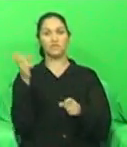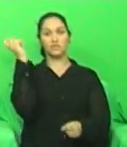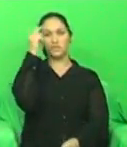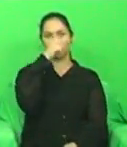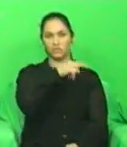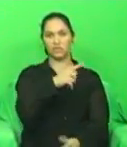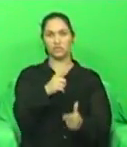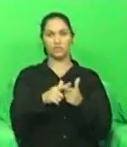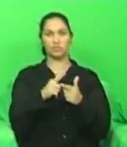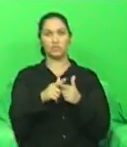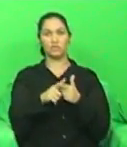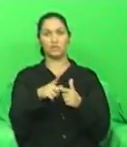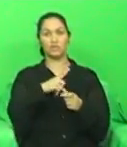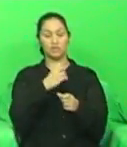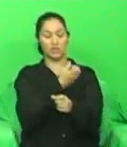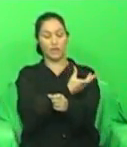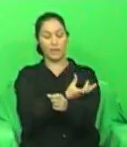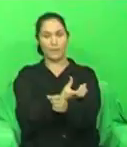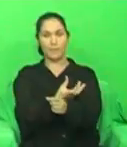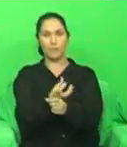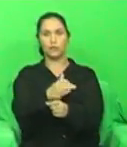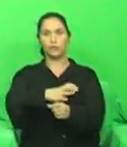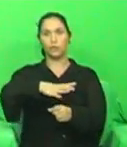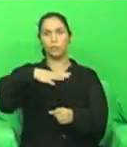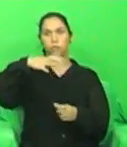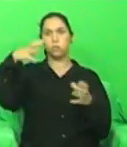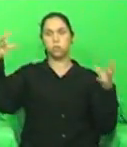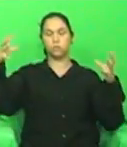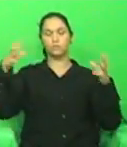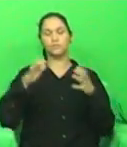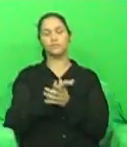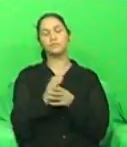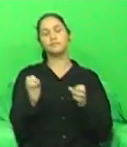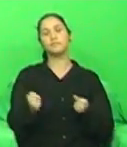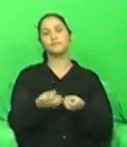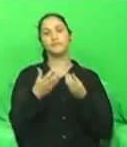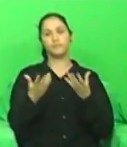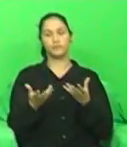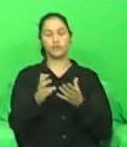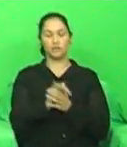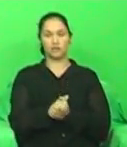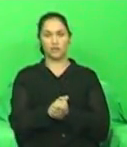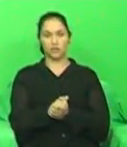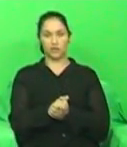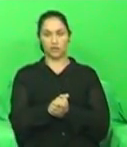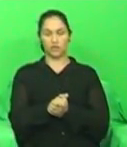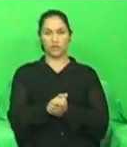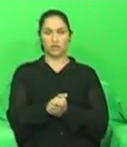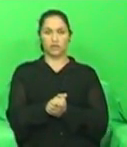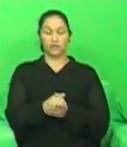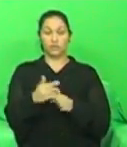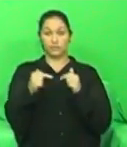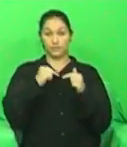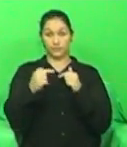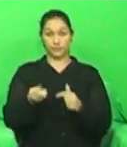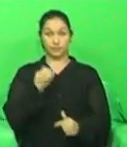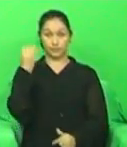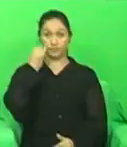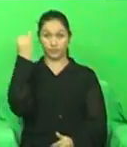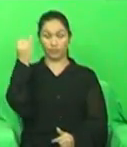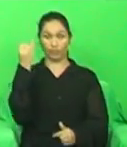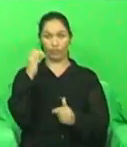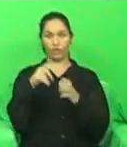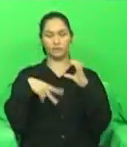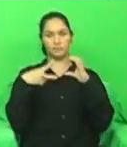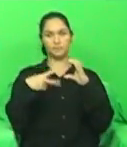vai se perder no meio do matagal daqui a pouco lá exatamente então é esse debate é muito importante que na na cama vereadores